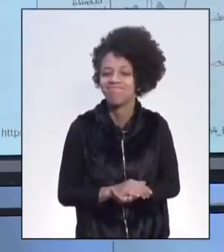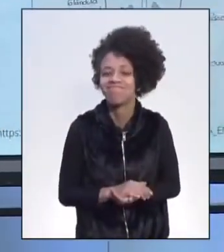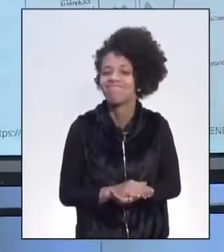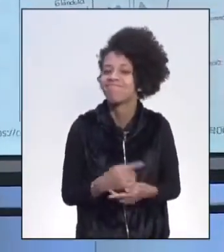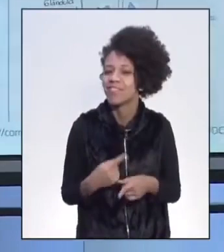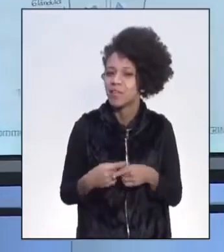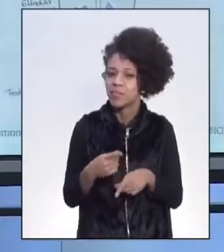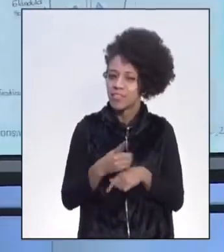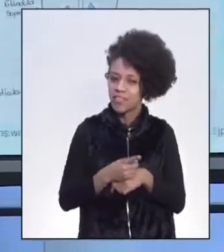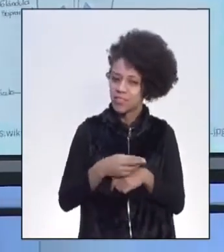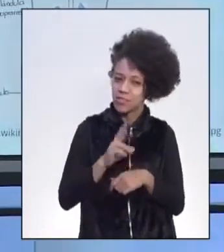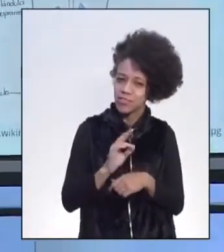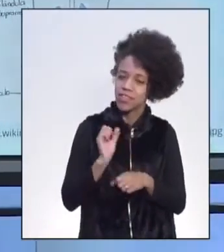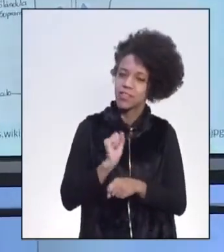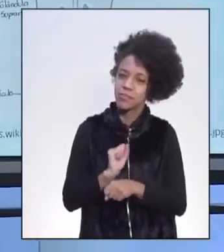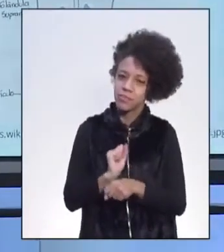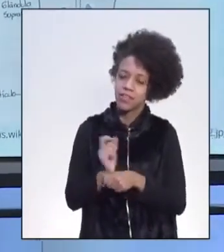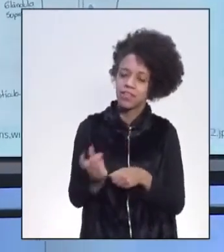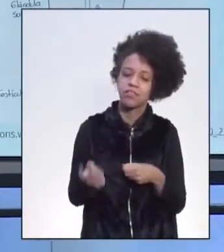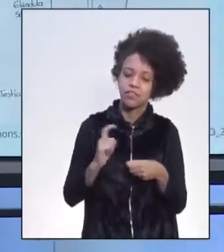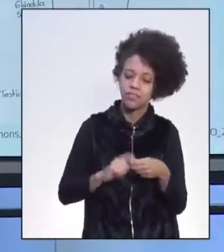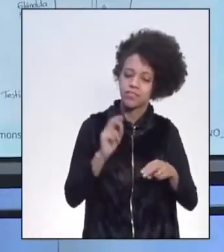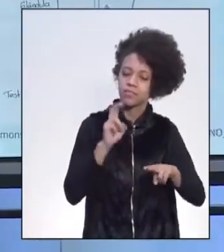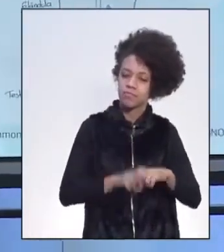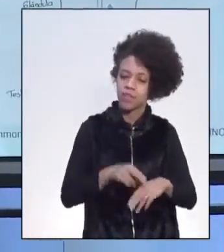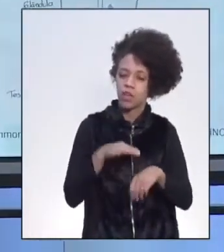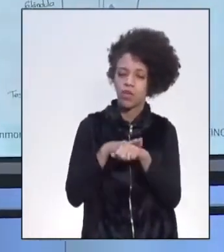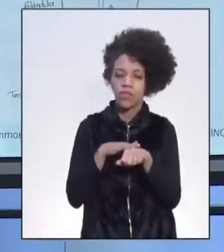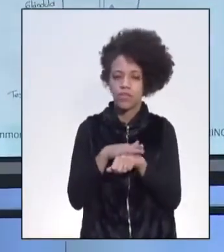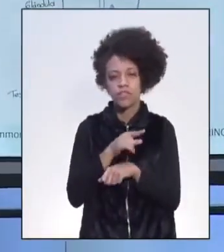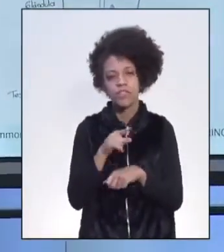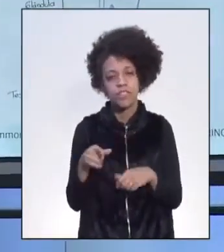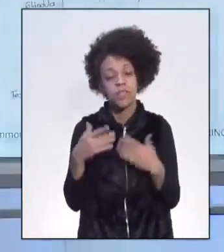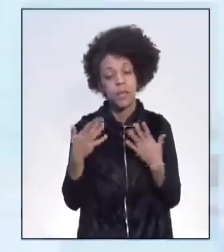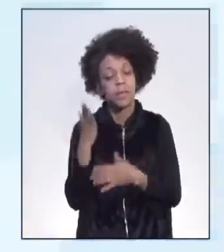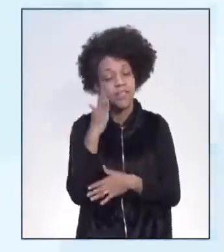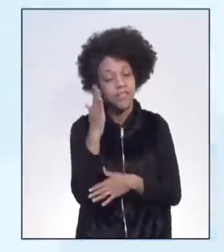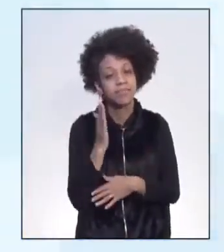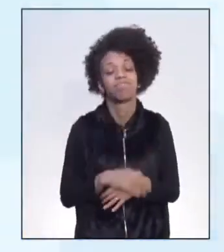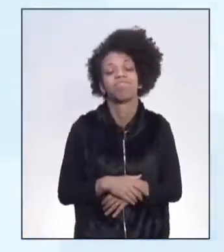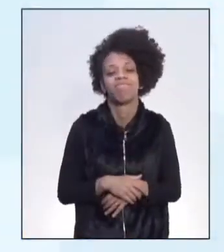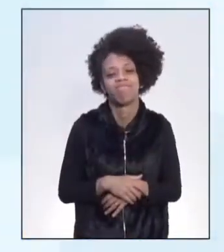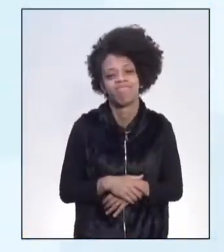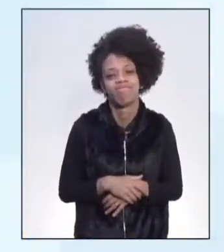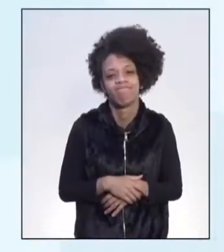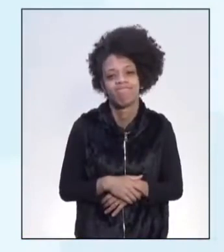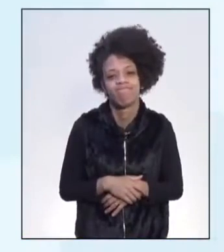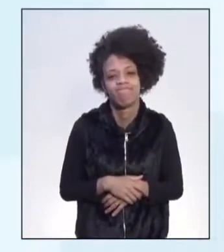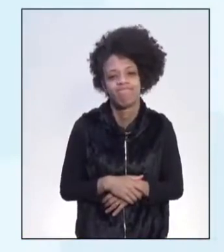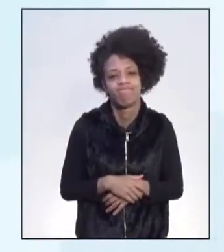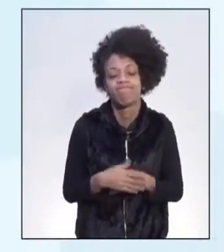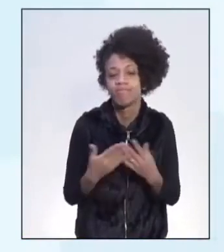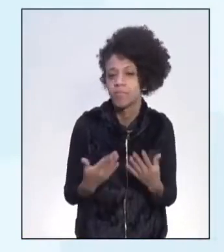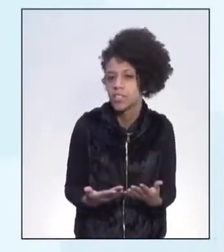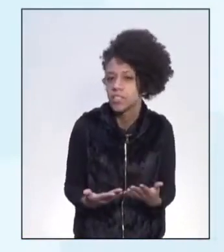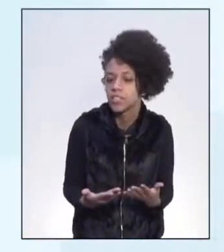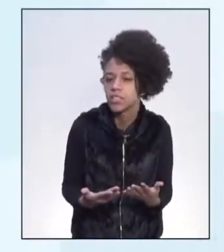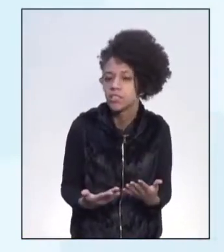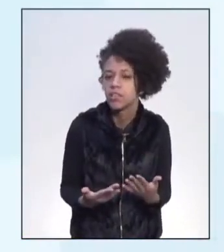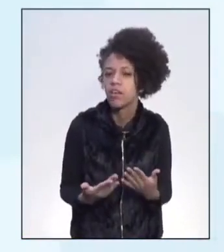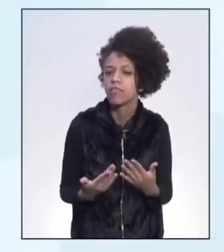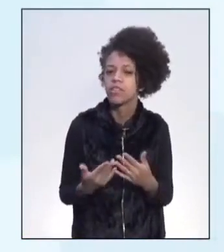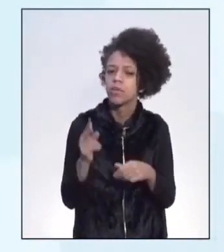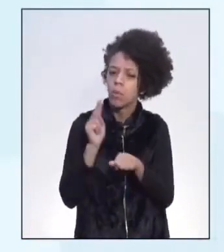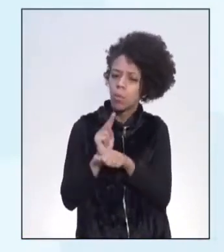esperando a doutora vir, conversar um pouquinho com vocês, para vocês saberem que a gente está